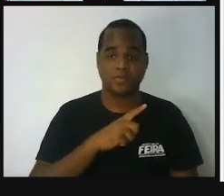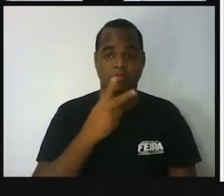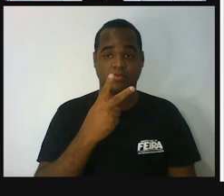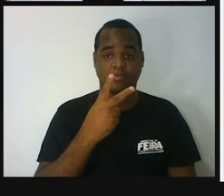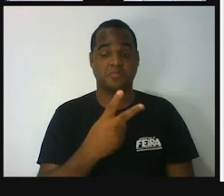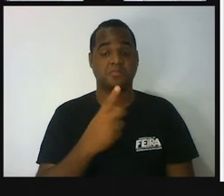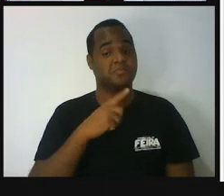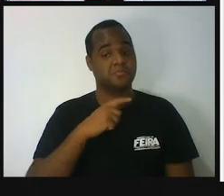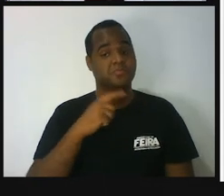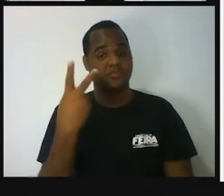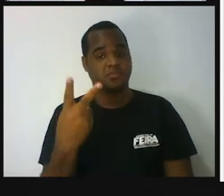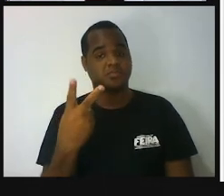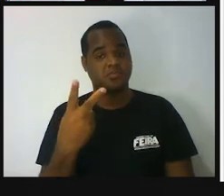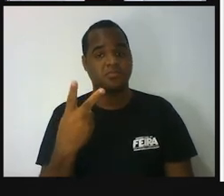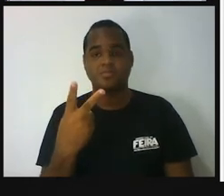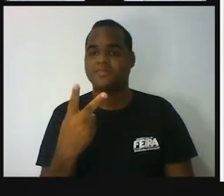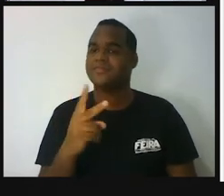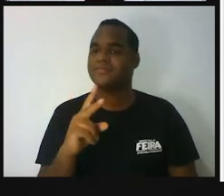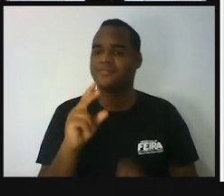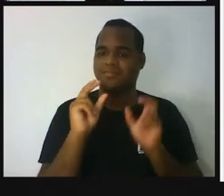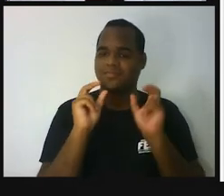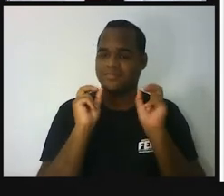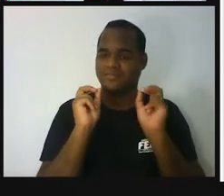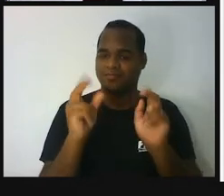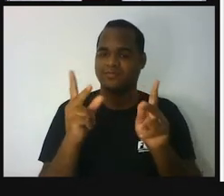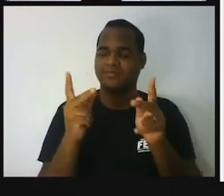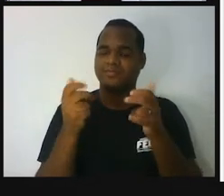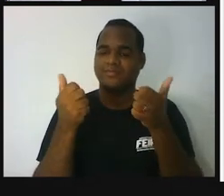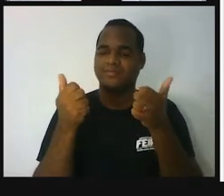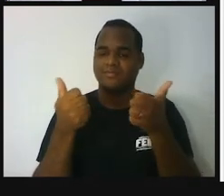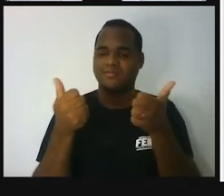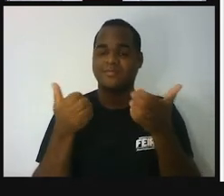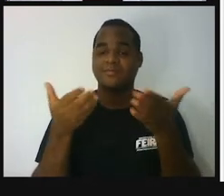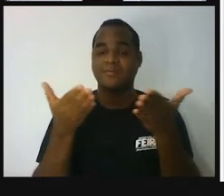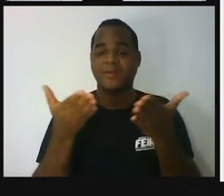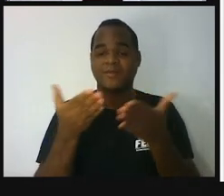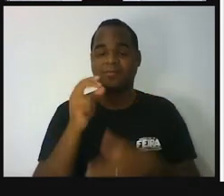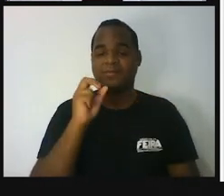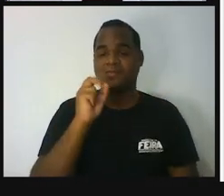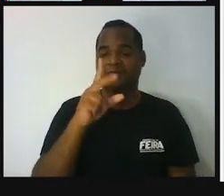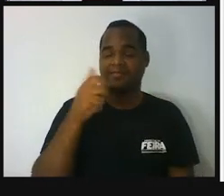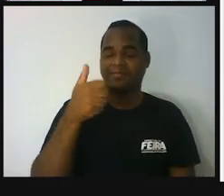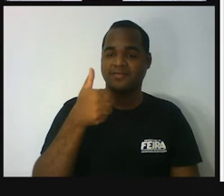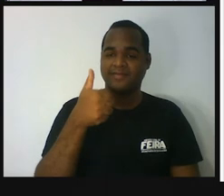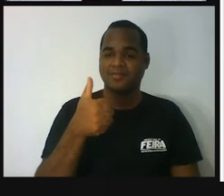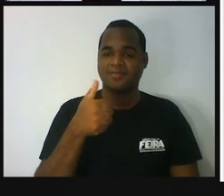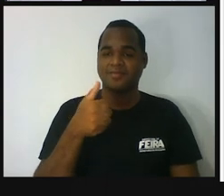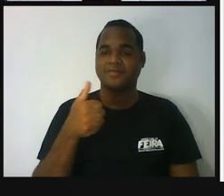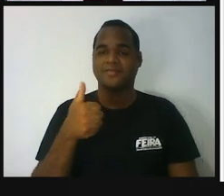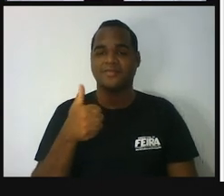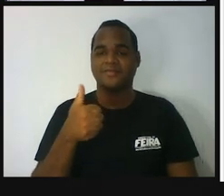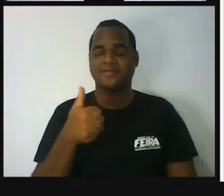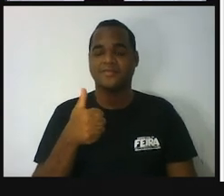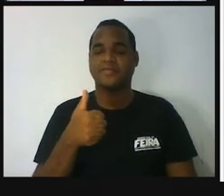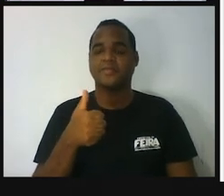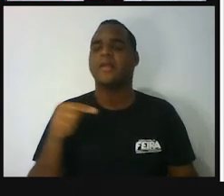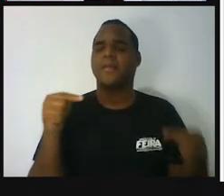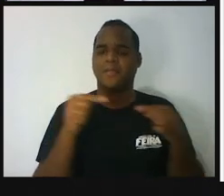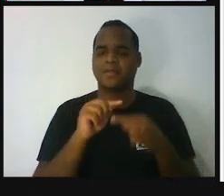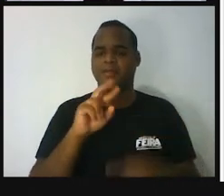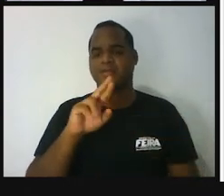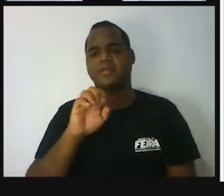2 e esse deu 2. Pronto. Agora sim. Esse é muito